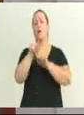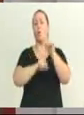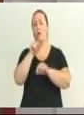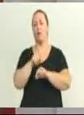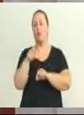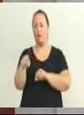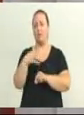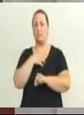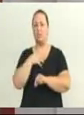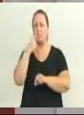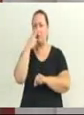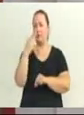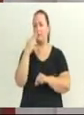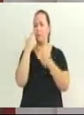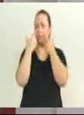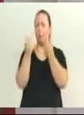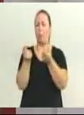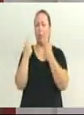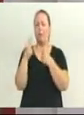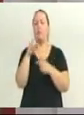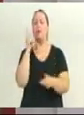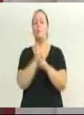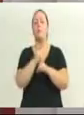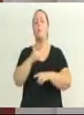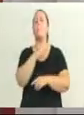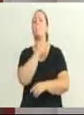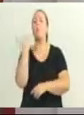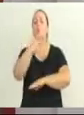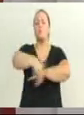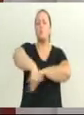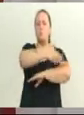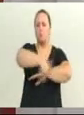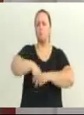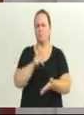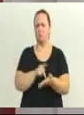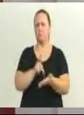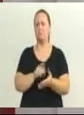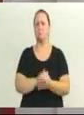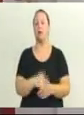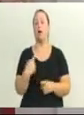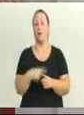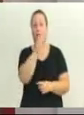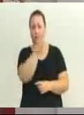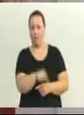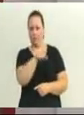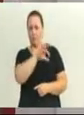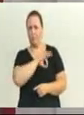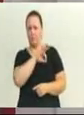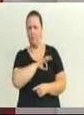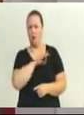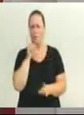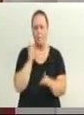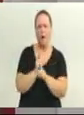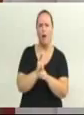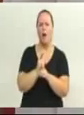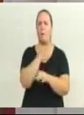jogado numa via da nossa cidade. Porque o Tide cansou de juntar motociclista de pá e botar dentro do saco ou